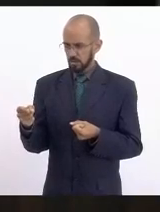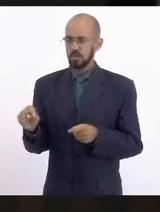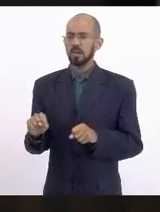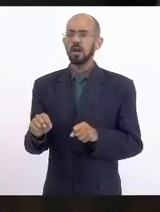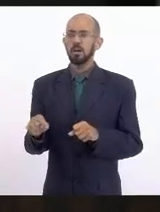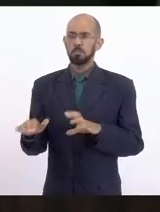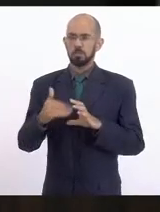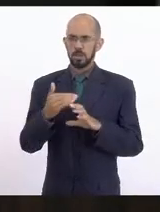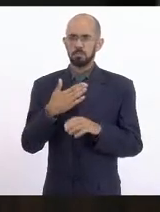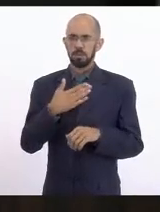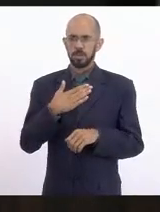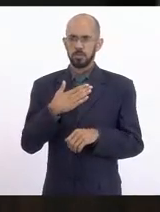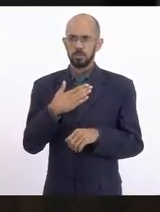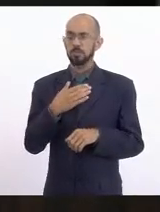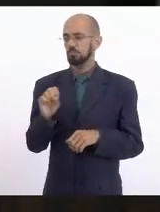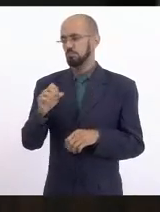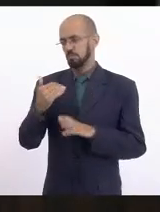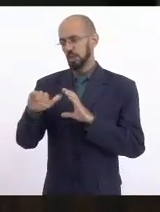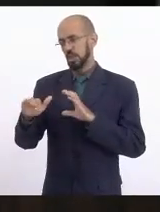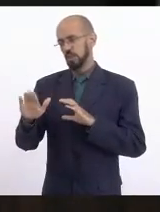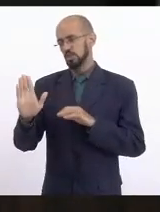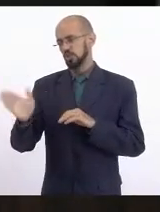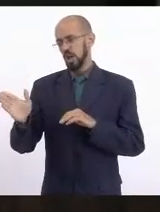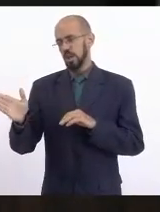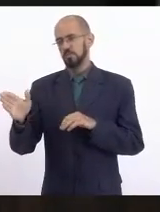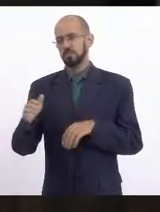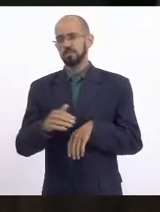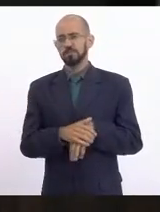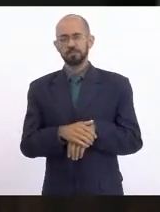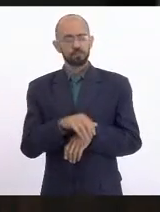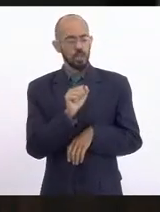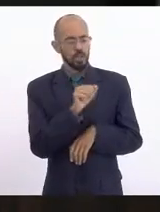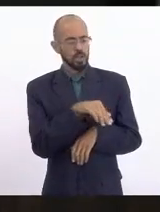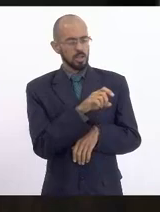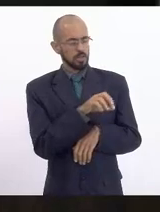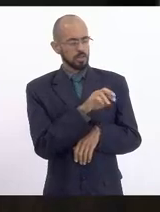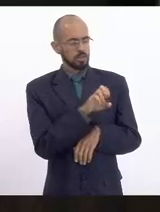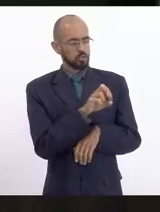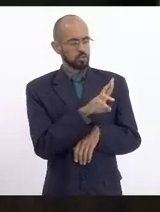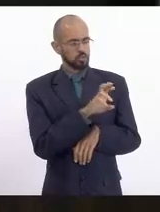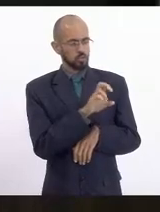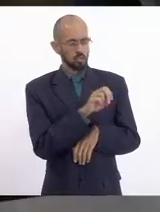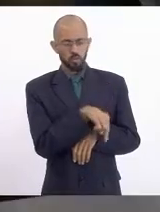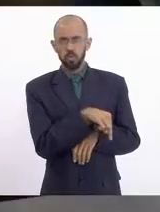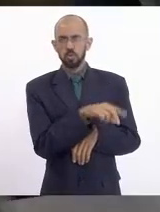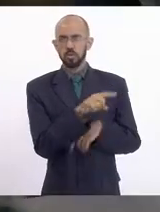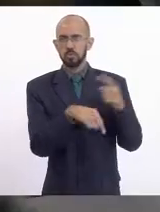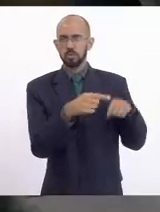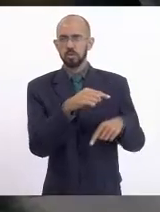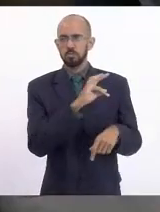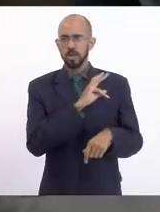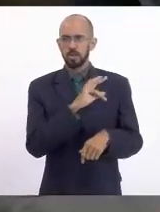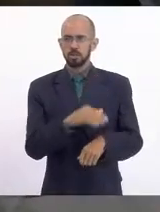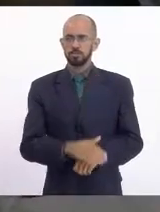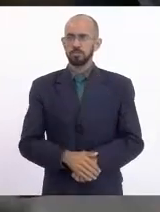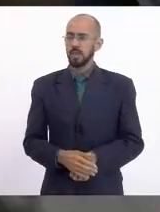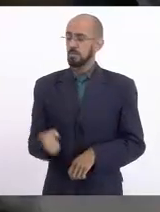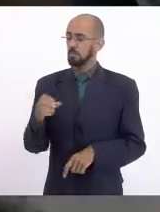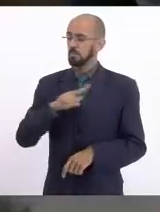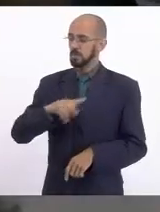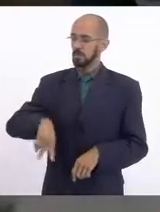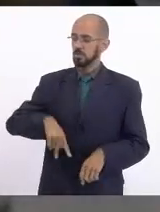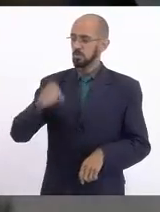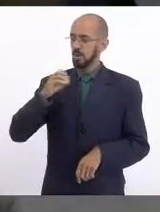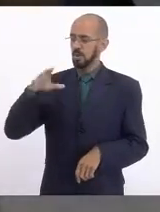o último já mandei mandei agora mesmo eu vou conseguir deve tardar Marta Presidente é boa tarde